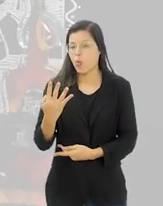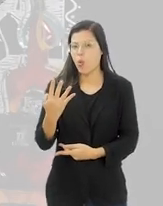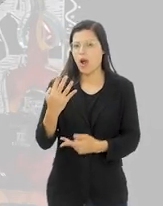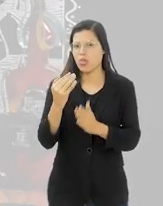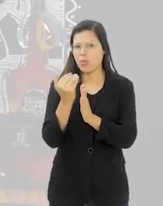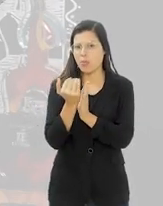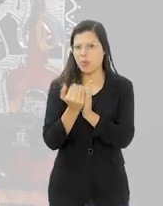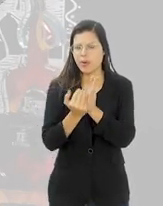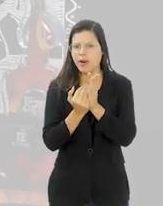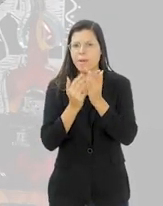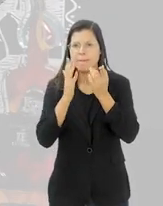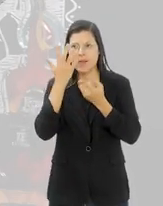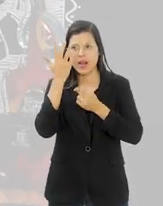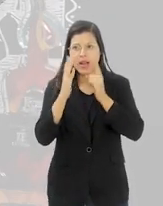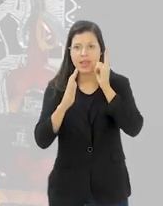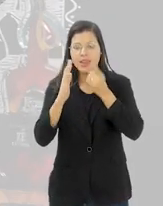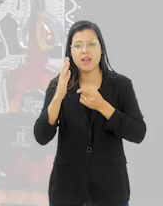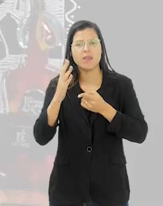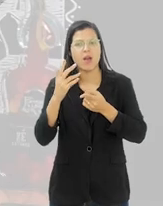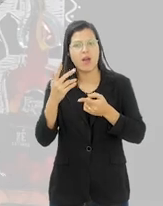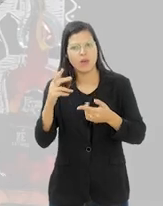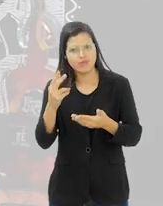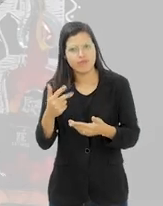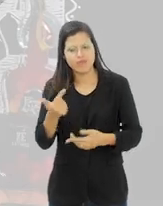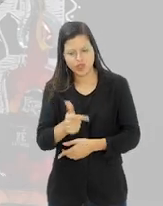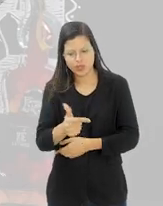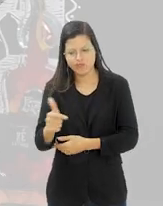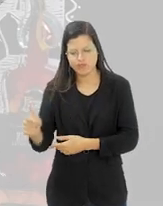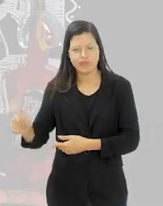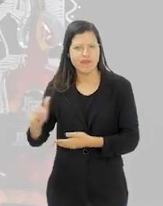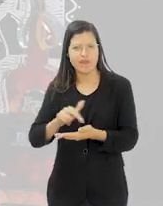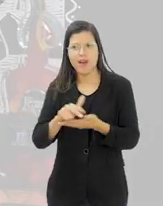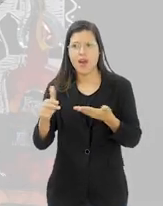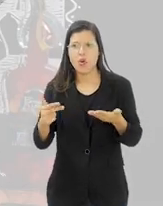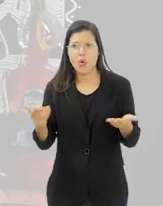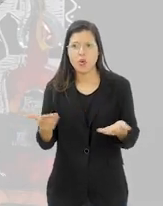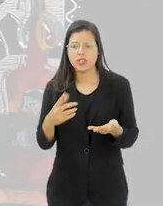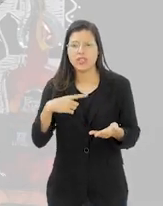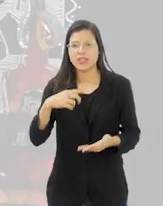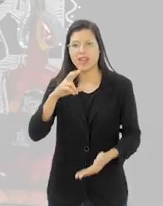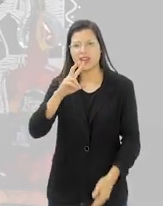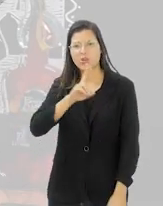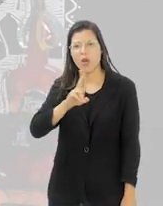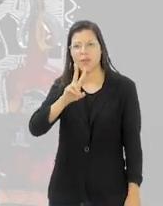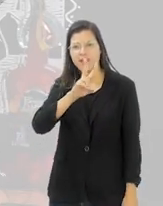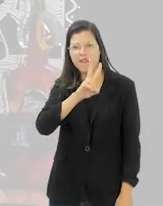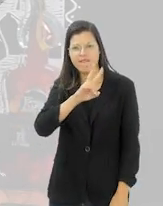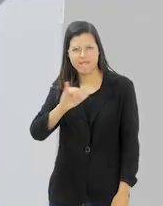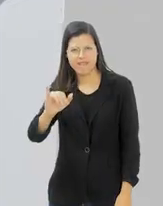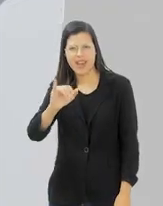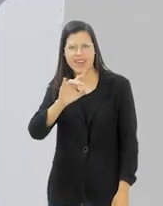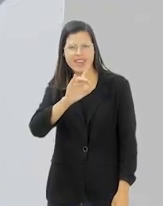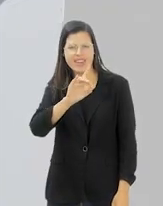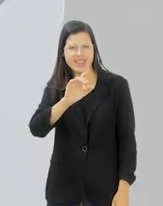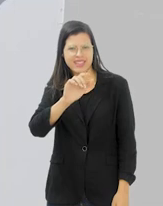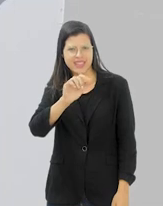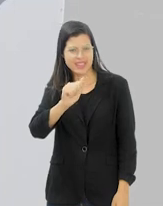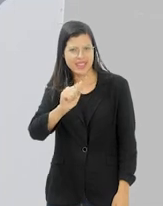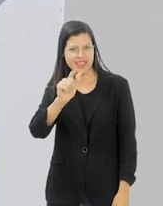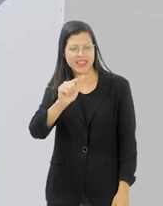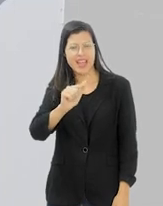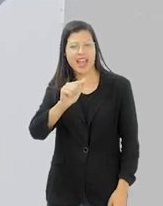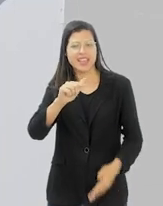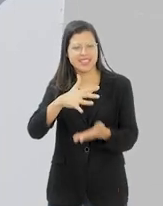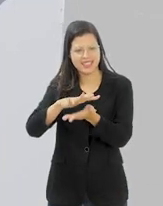de carnaval. Verdade. Então, eles eram muito mais intensos. Hoje você tem o Vai da Samba, do Sim, nosso amigo Miro Ribeiro, com né? certeza.